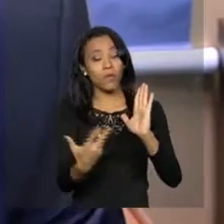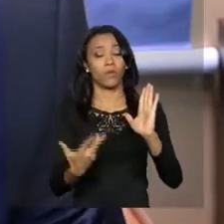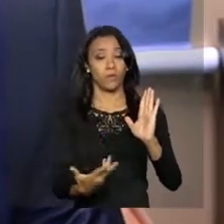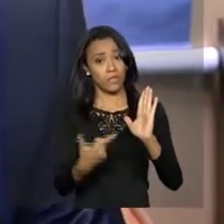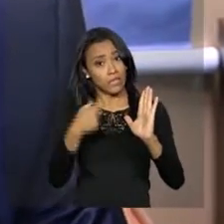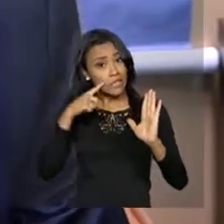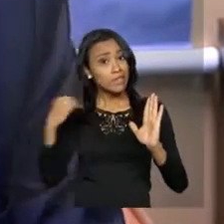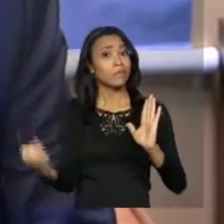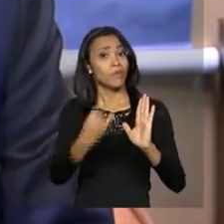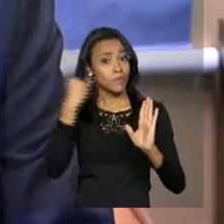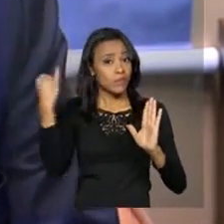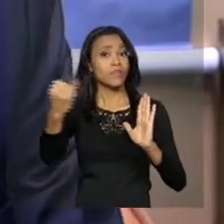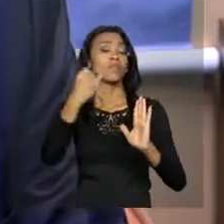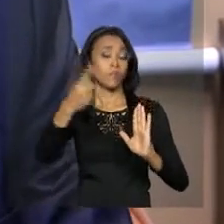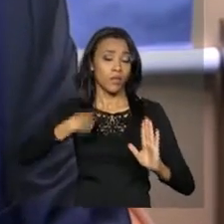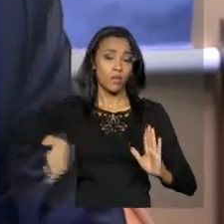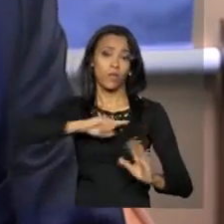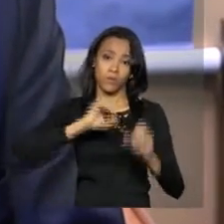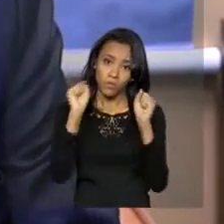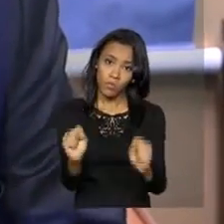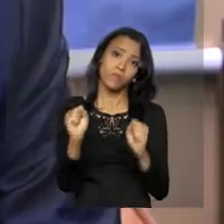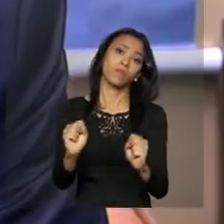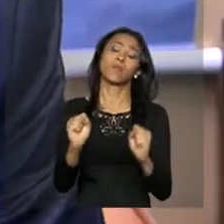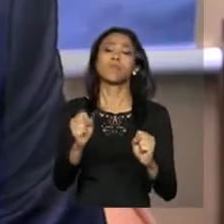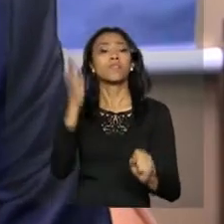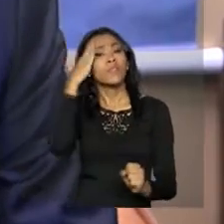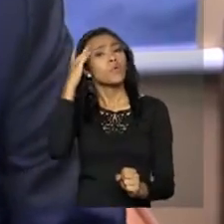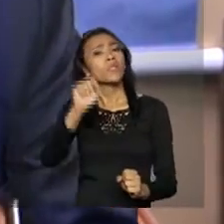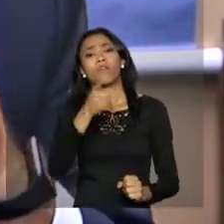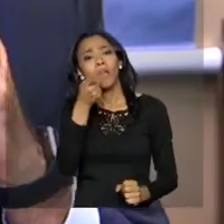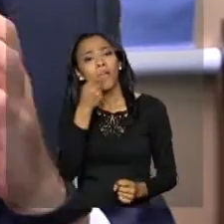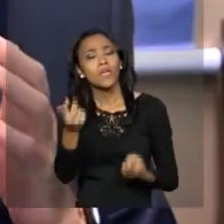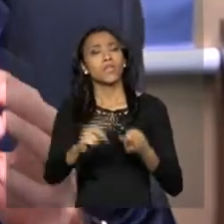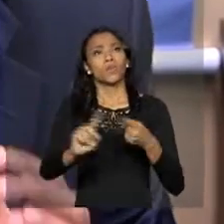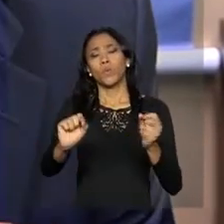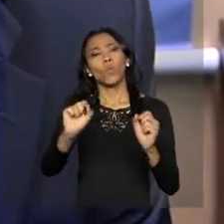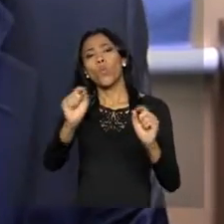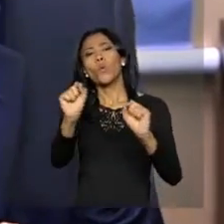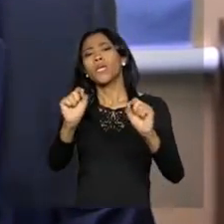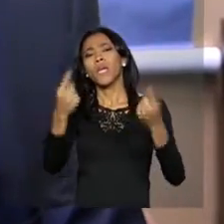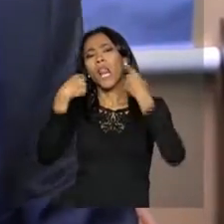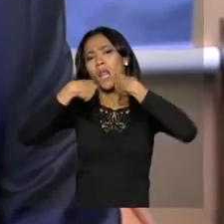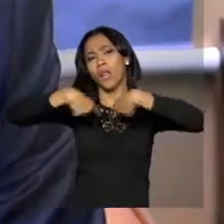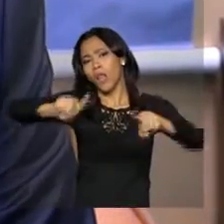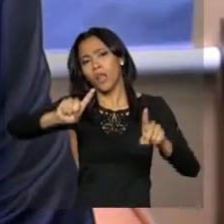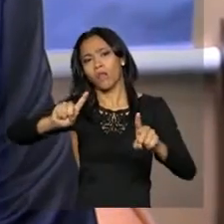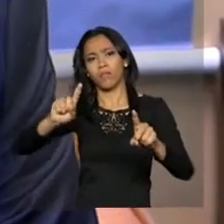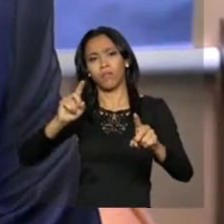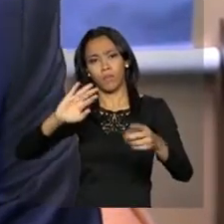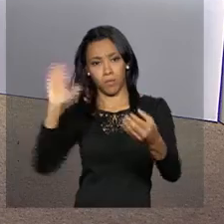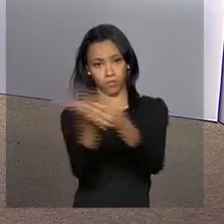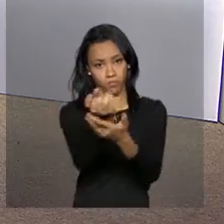Isso é muito importante, para que nós possamos saber do que estamos falando, qual é o objeto do impeachment. Isso é muito